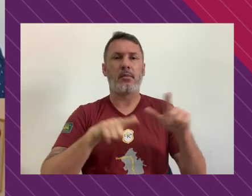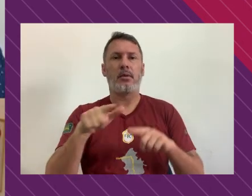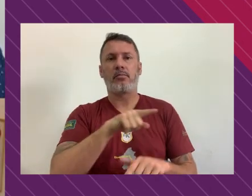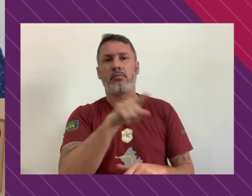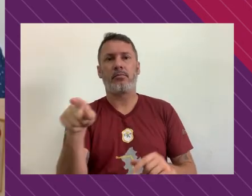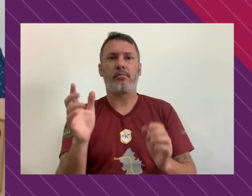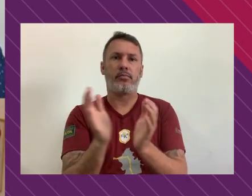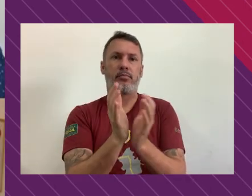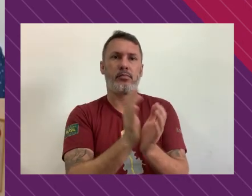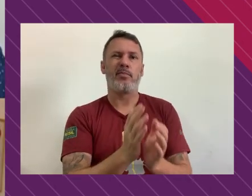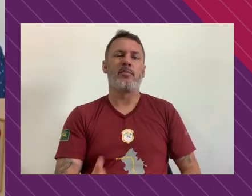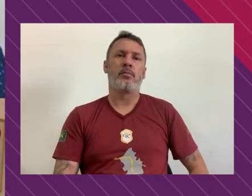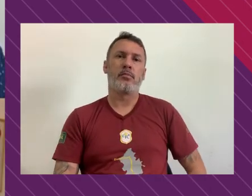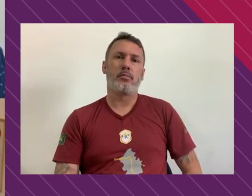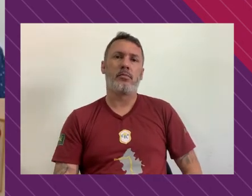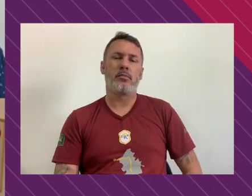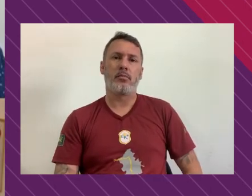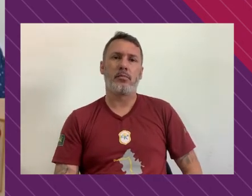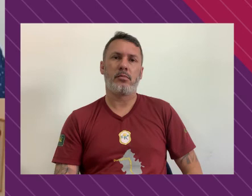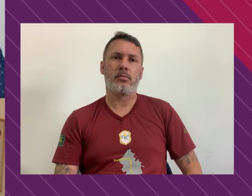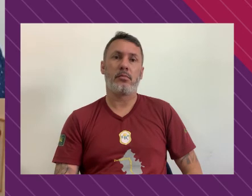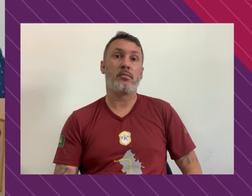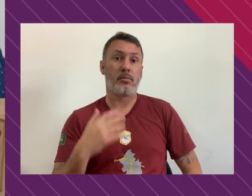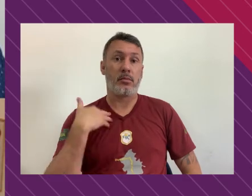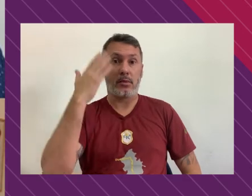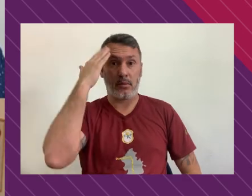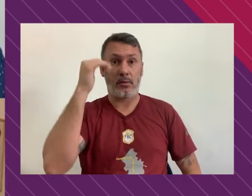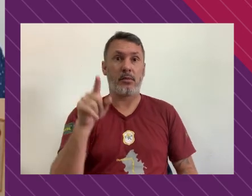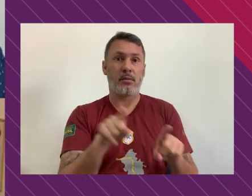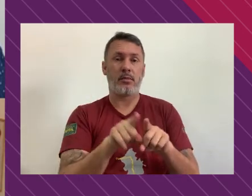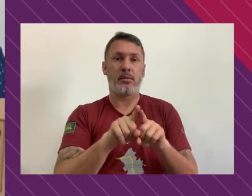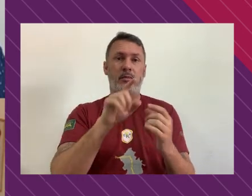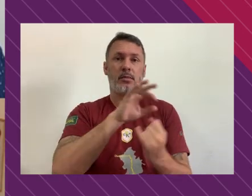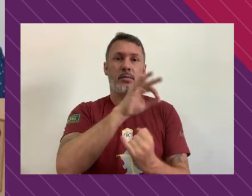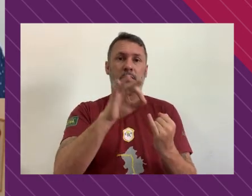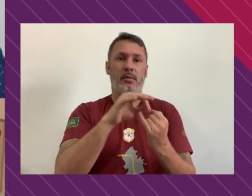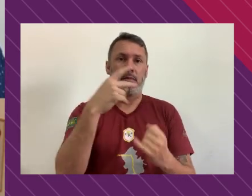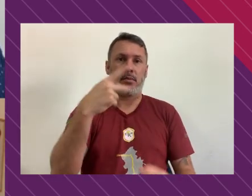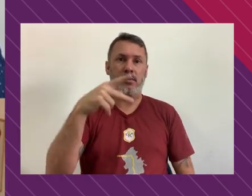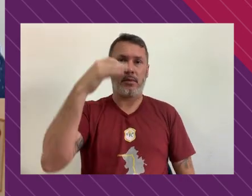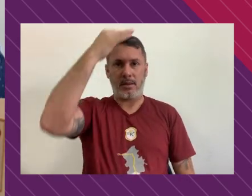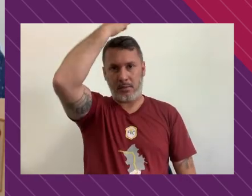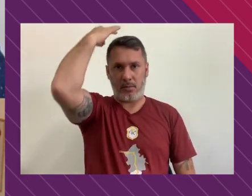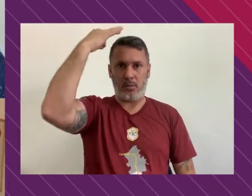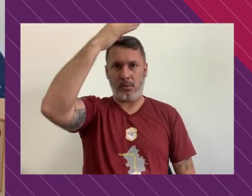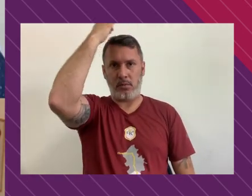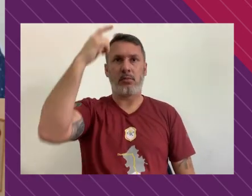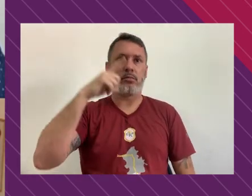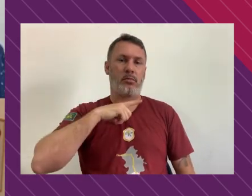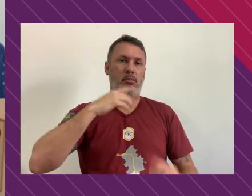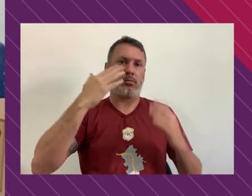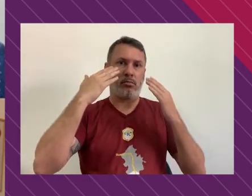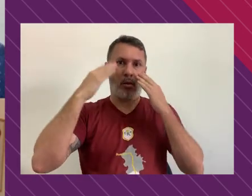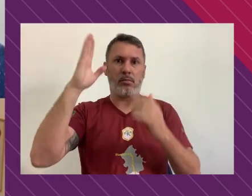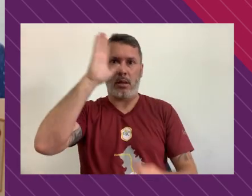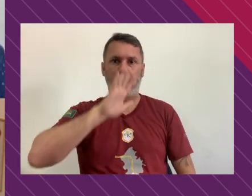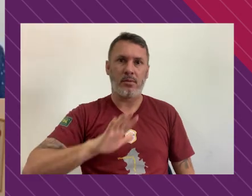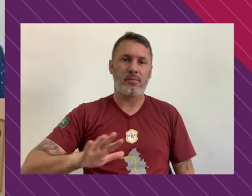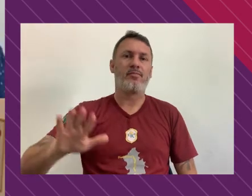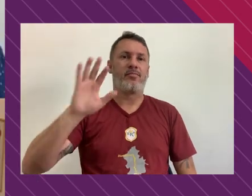conheçam o chefe, acho que Leonardo Paixão, talvez. Ele está nesse programa da Globo, nesse reality show culinário.